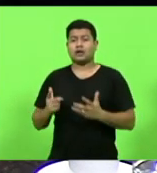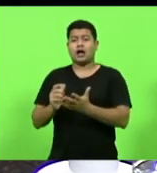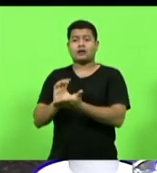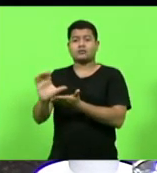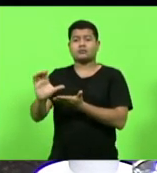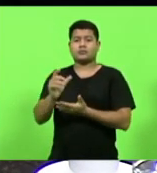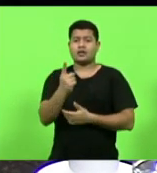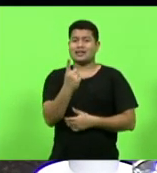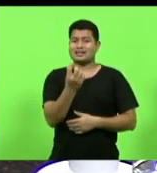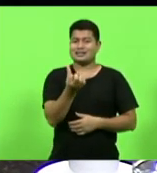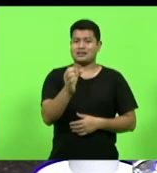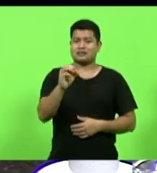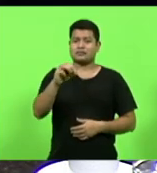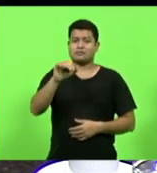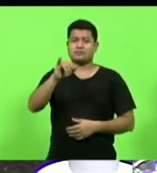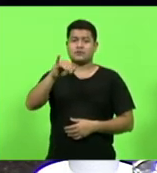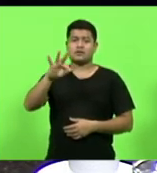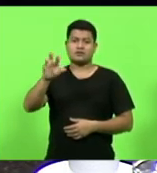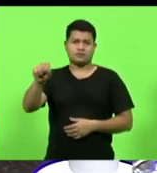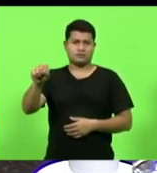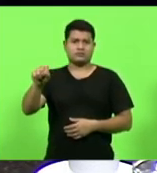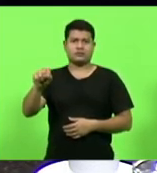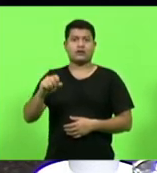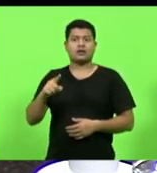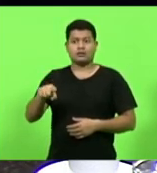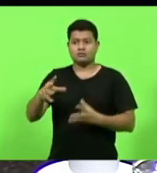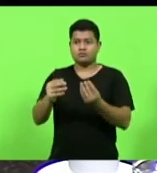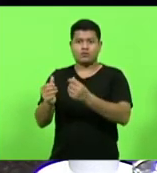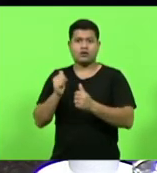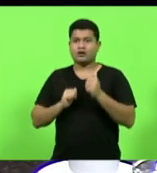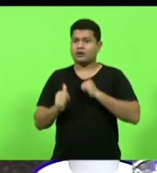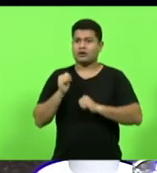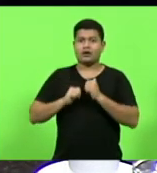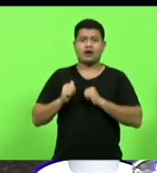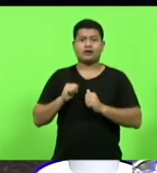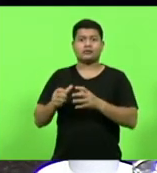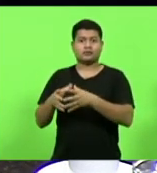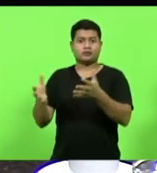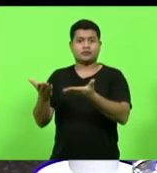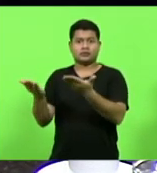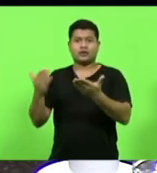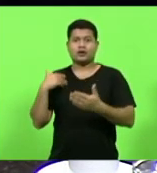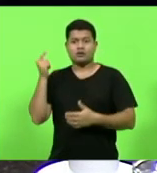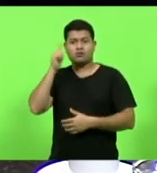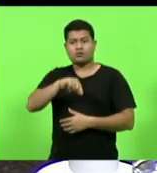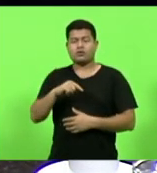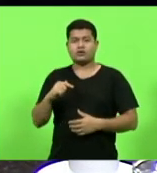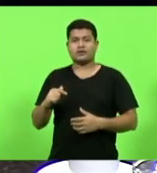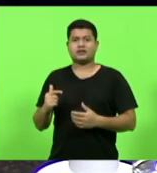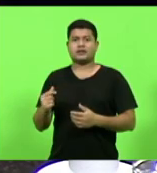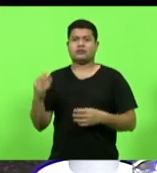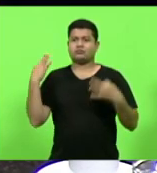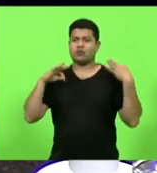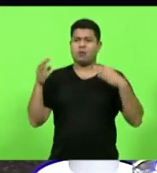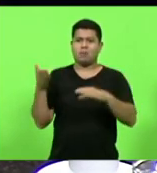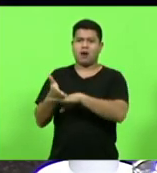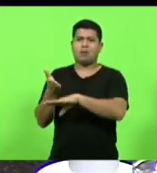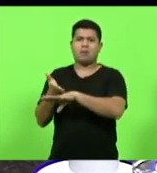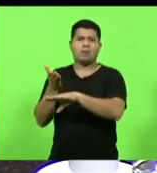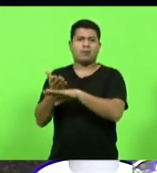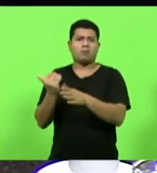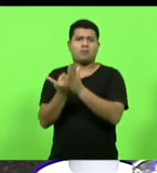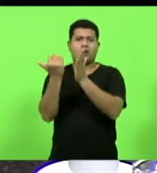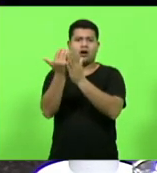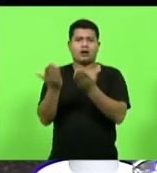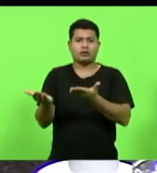reais. Há uma expectativa muito grande de que essa máquina funcione o mais rápido possível. O governo